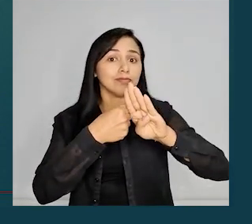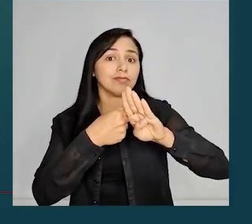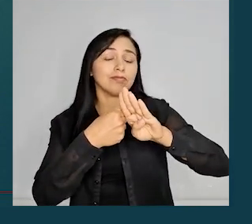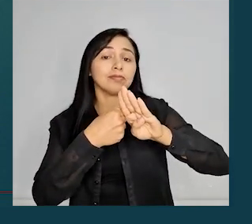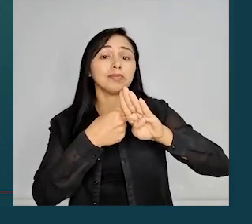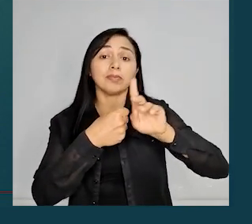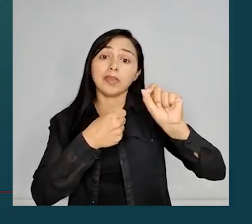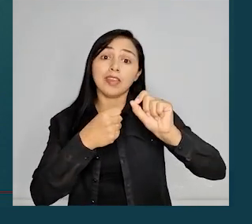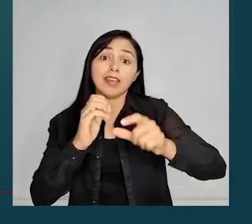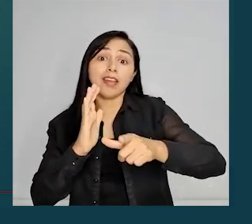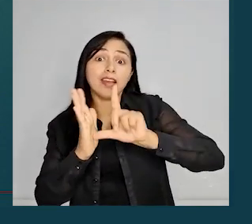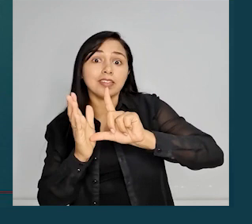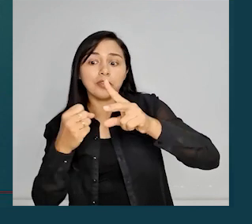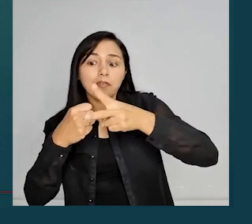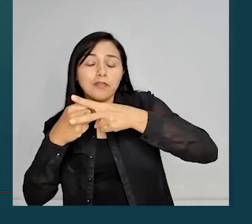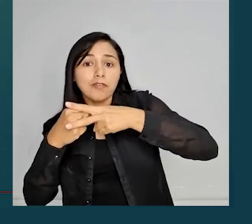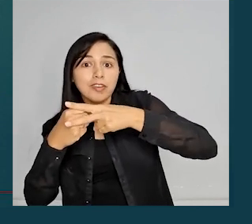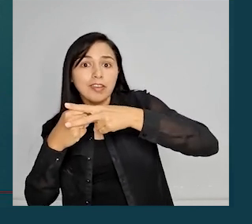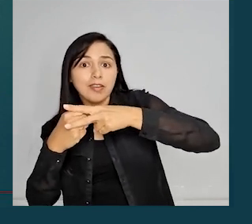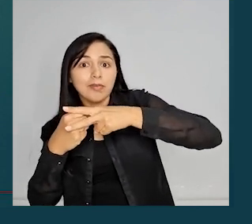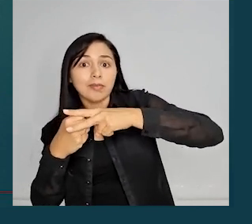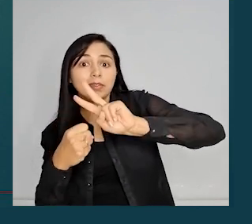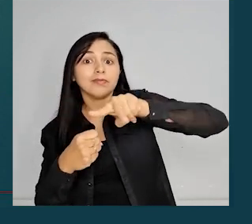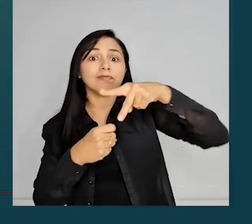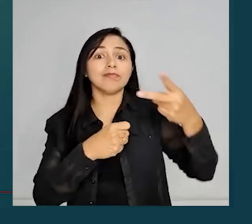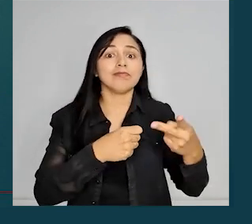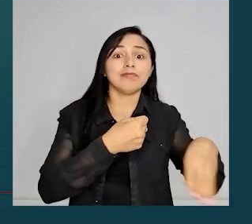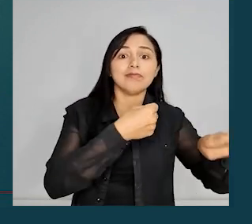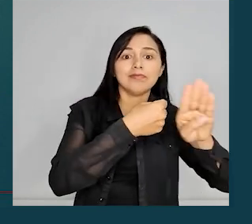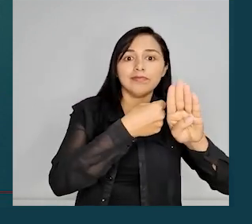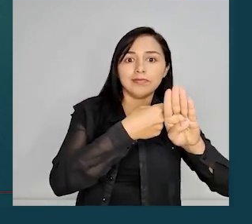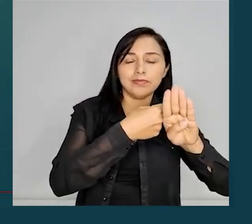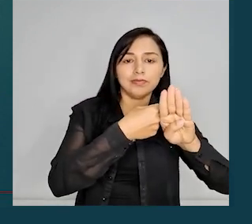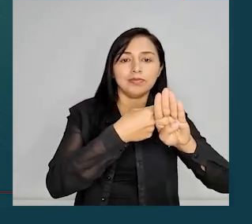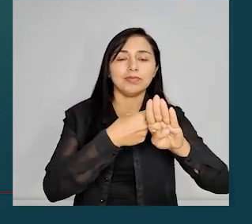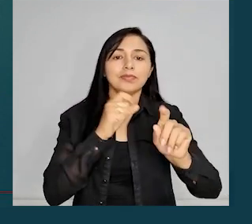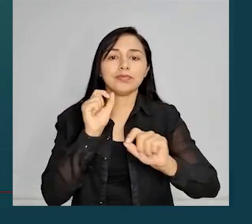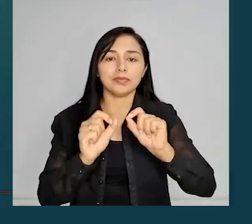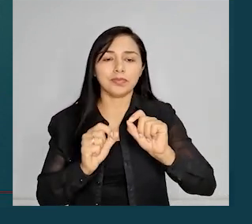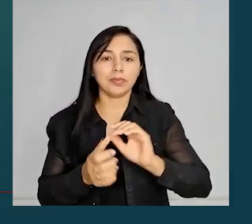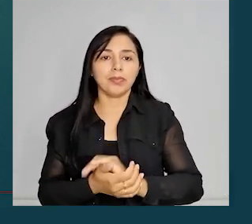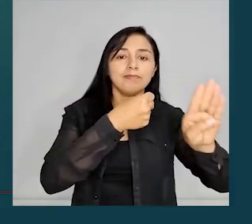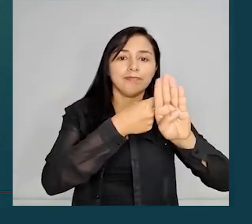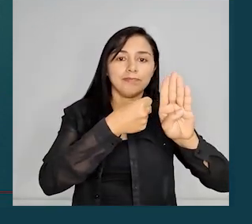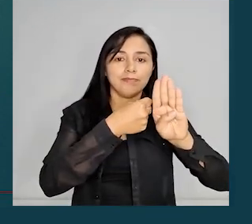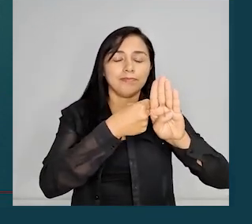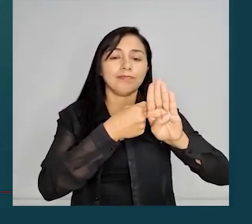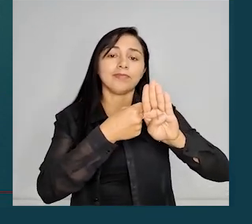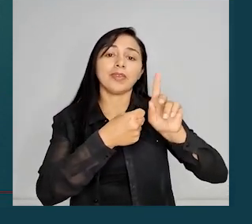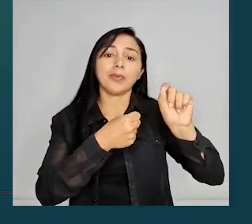verbos, que são também chamados de substantivos deverbais.